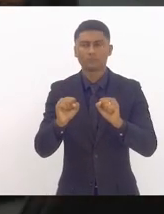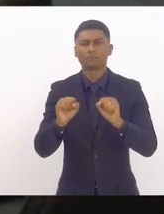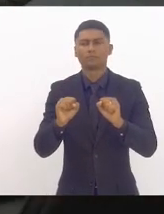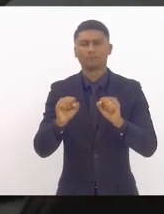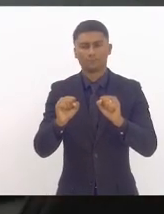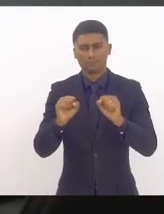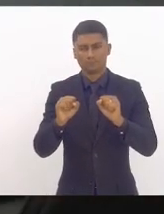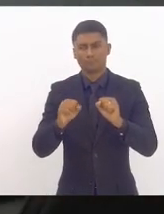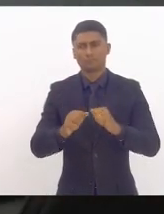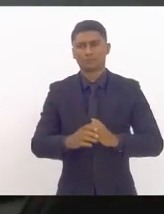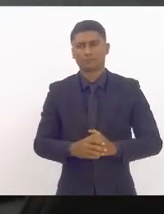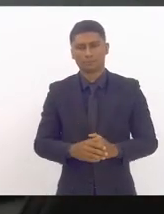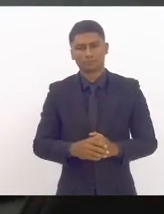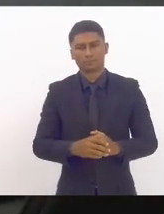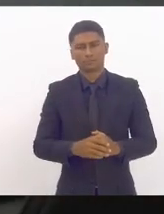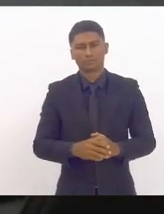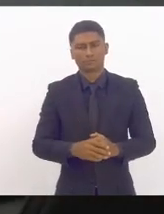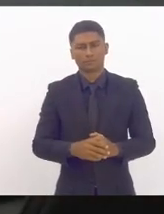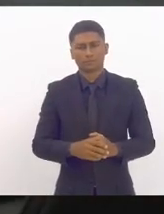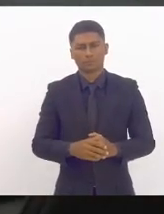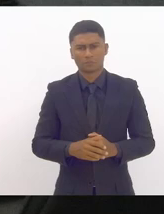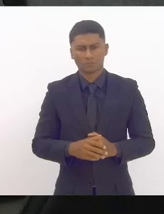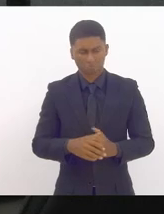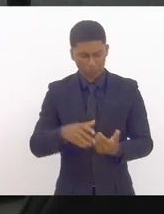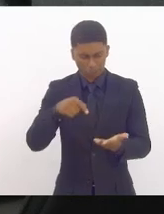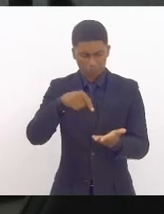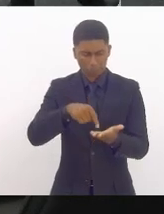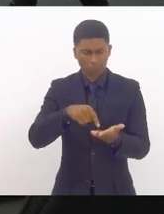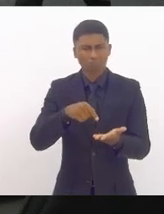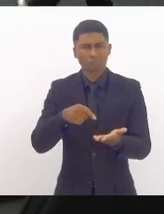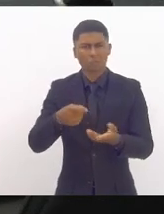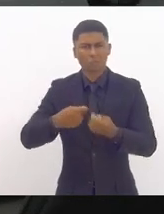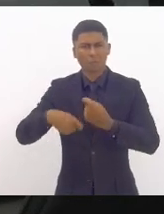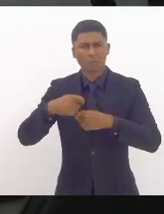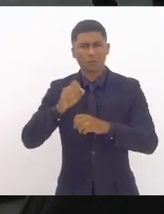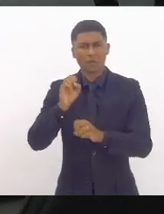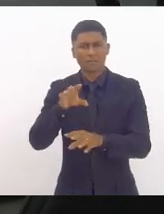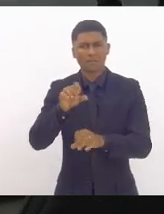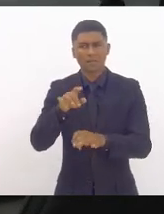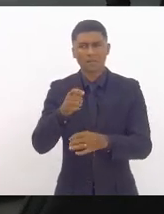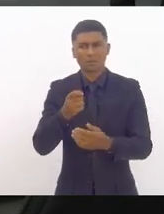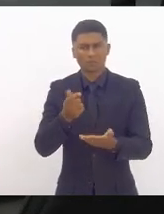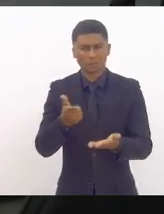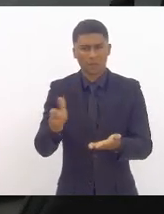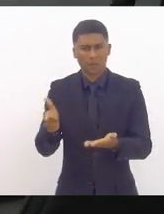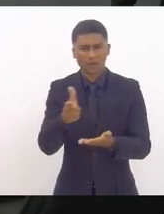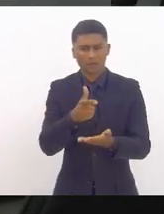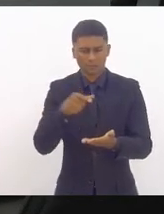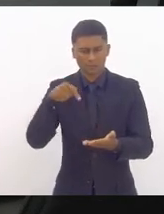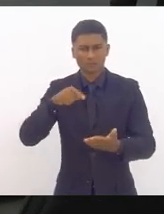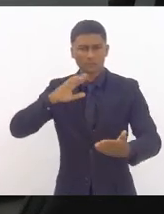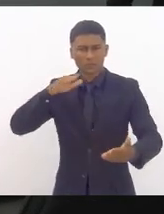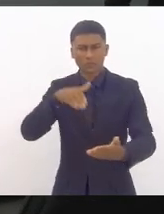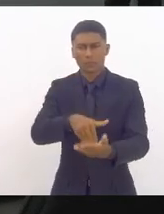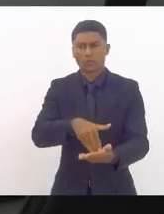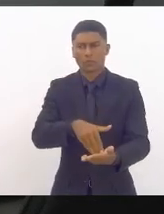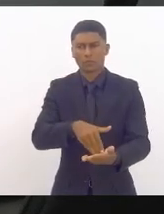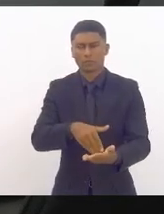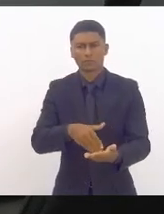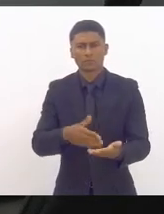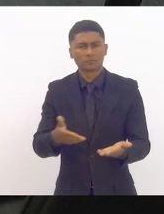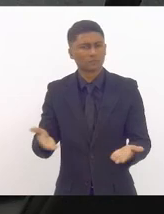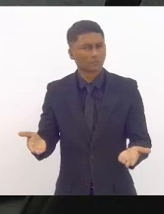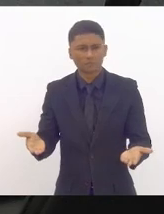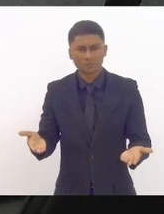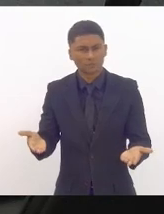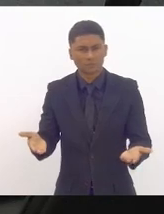Educação. Não, aqui não tem economia e educação. Nós estamos na última. Na pauta constava, presidente.